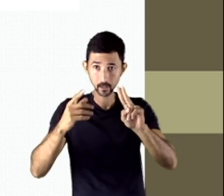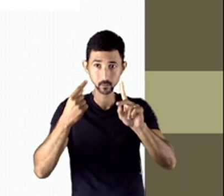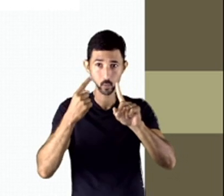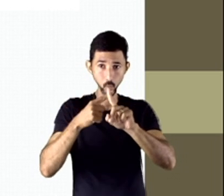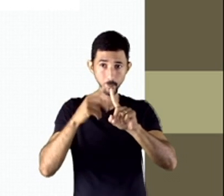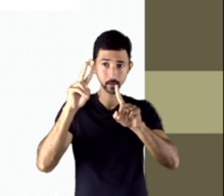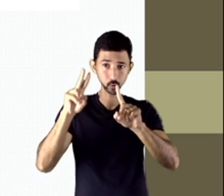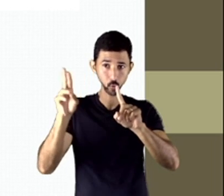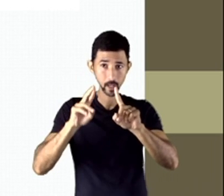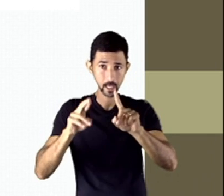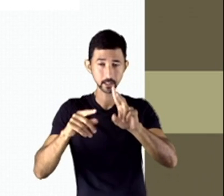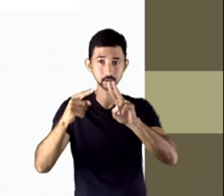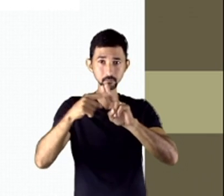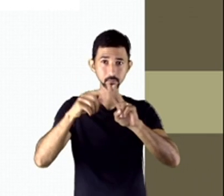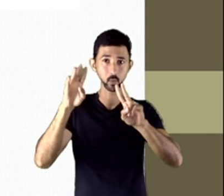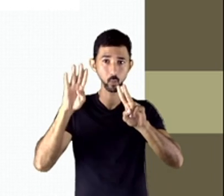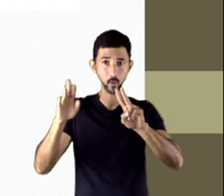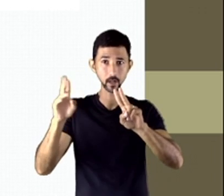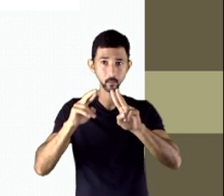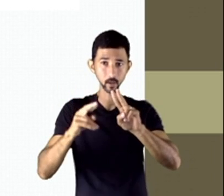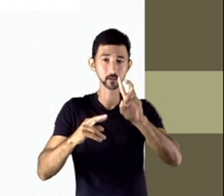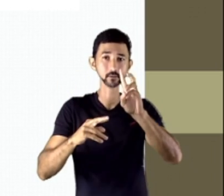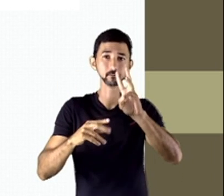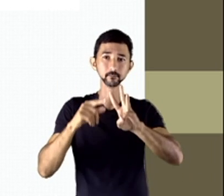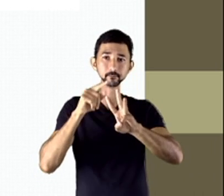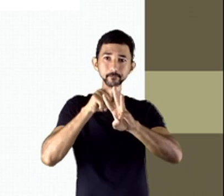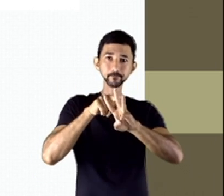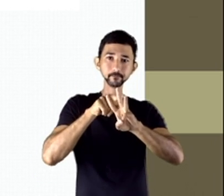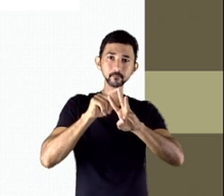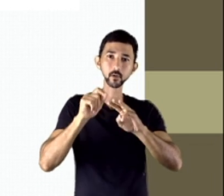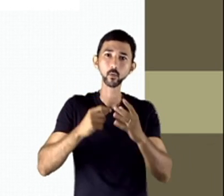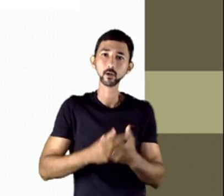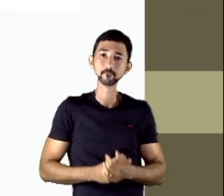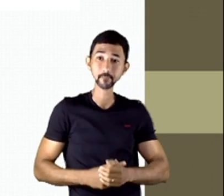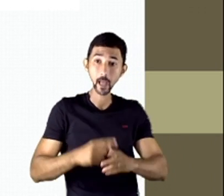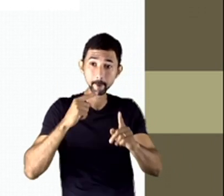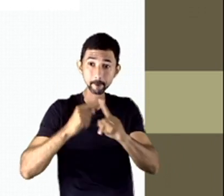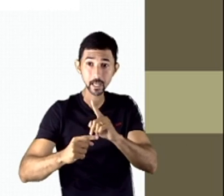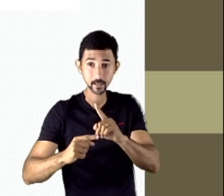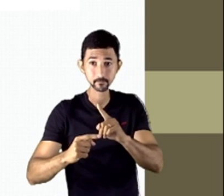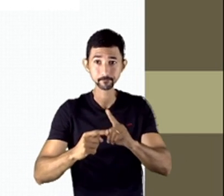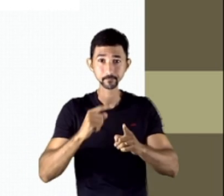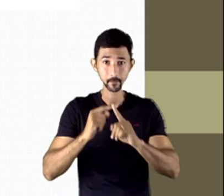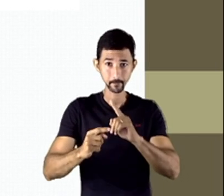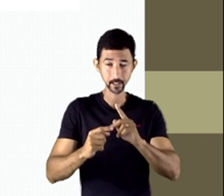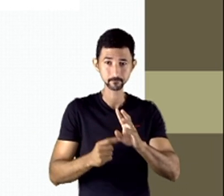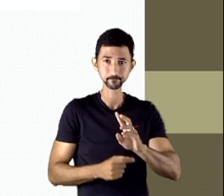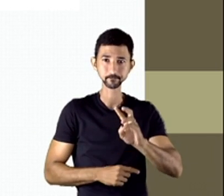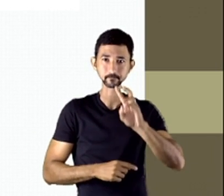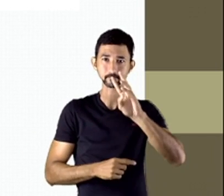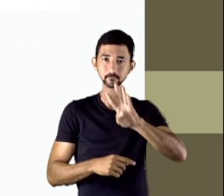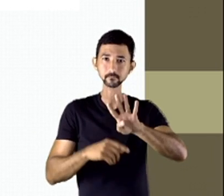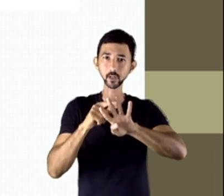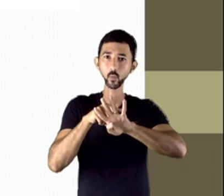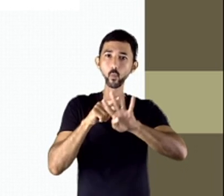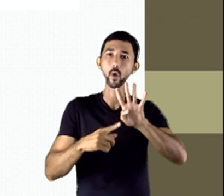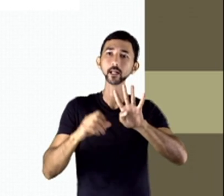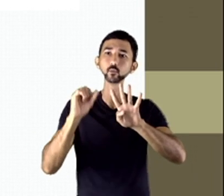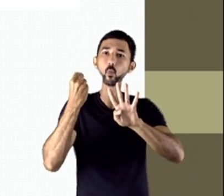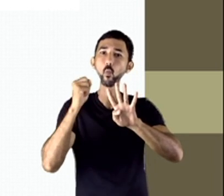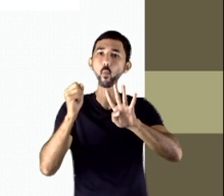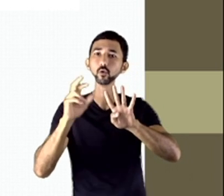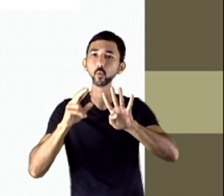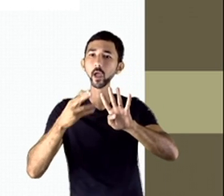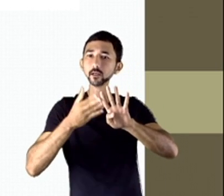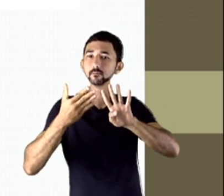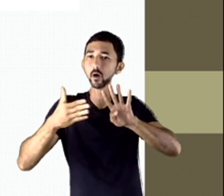R$4. Três passagens, isso considerando o valor de meia passagem, tá? E quatro passagens, R$8 e